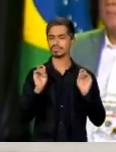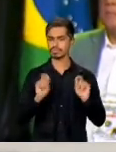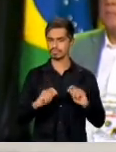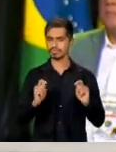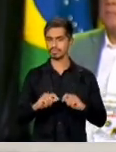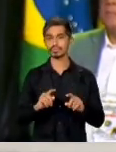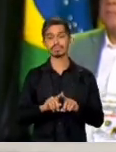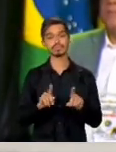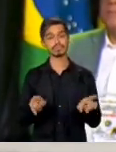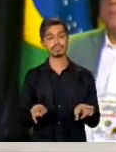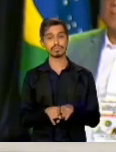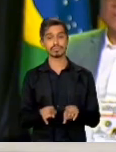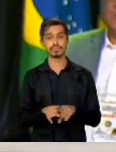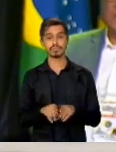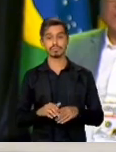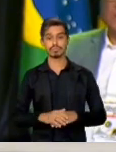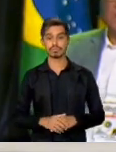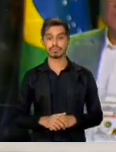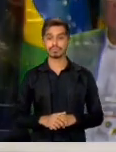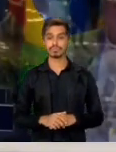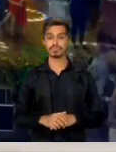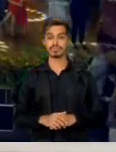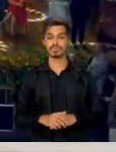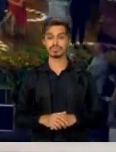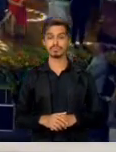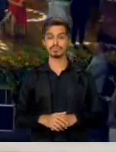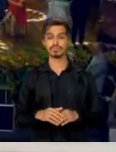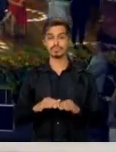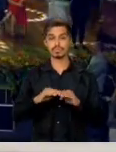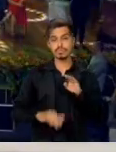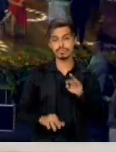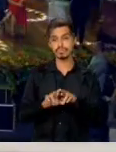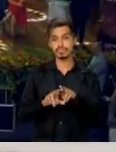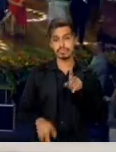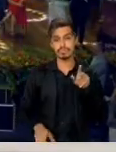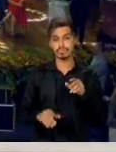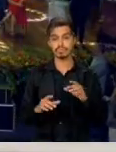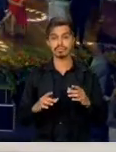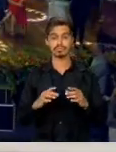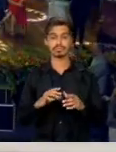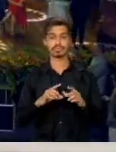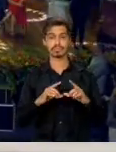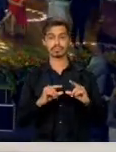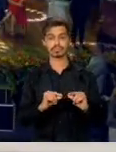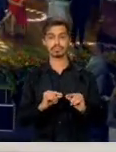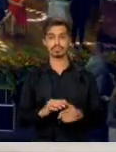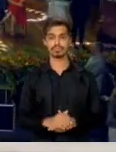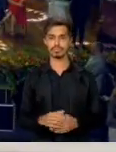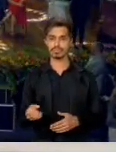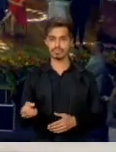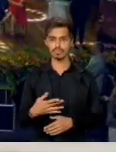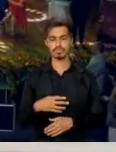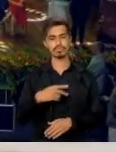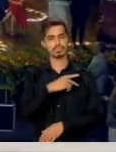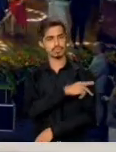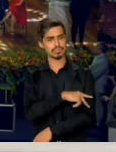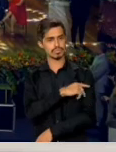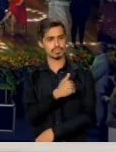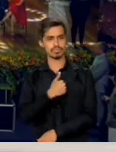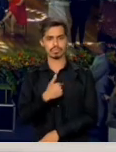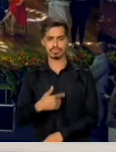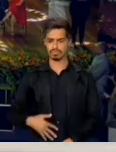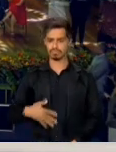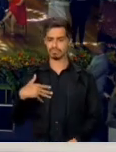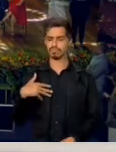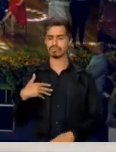econômico, mas, sobretudo, pela redução das desigualdades sociais. Então, esse novo Piauí, que eu tenho a honra